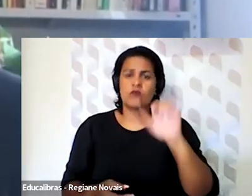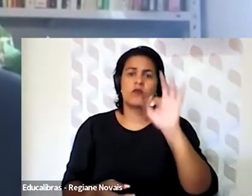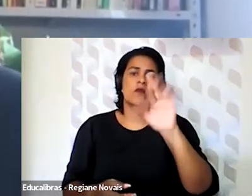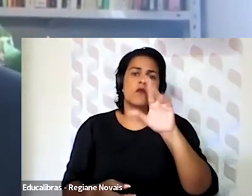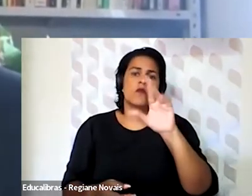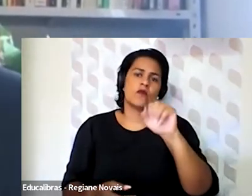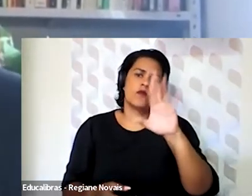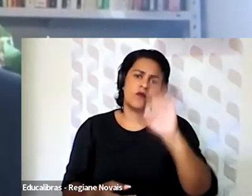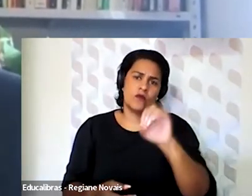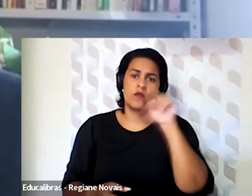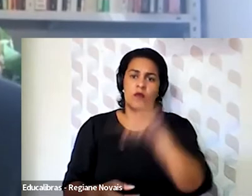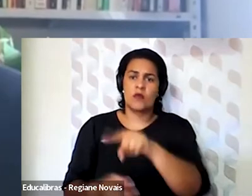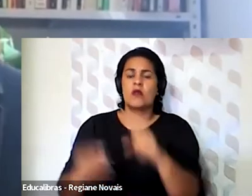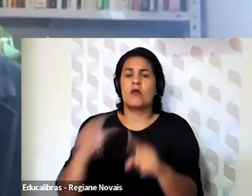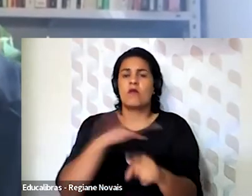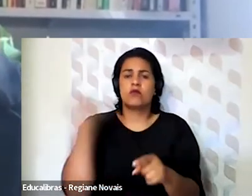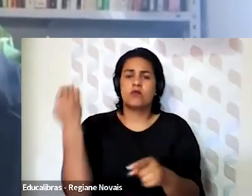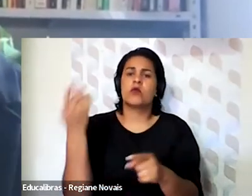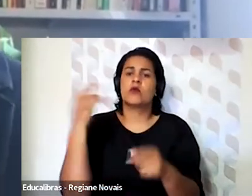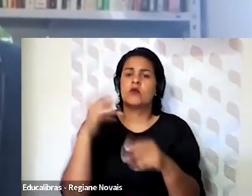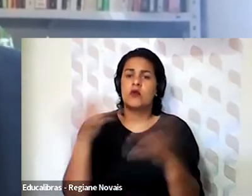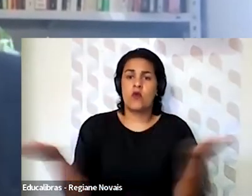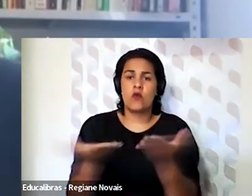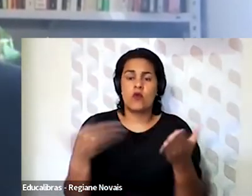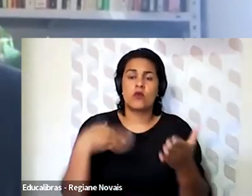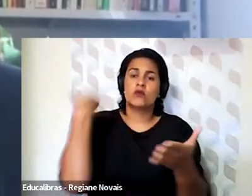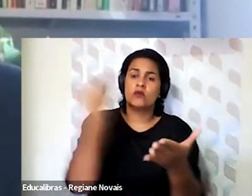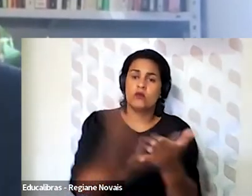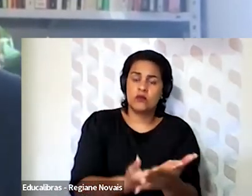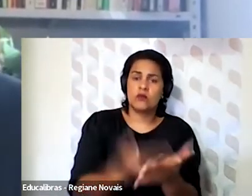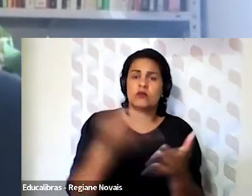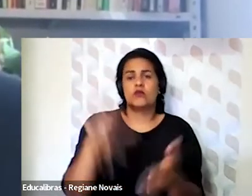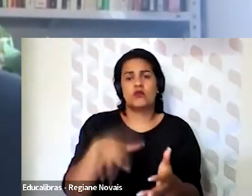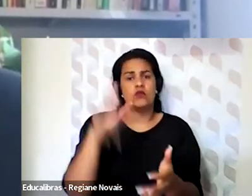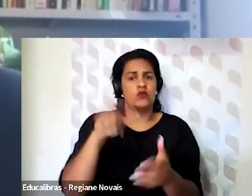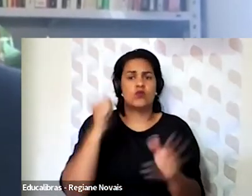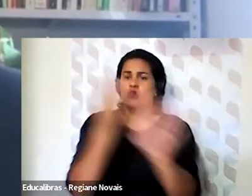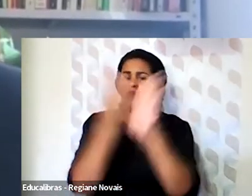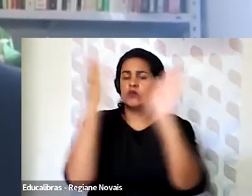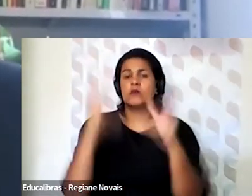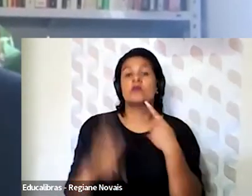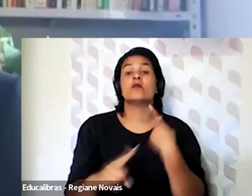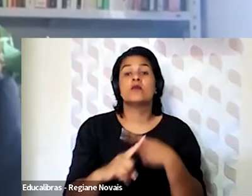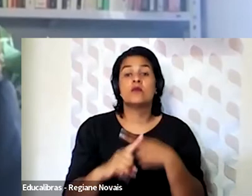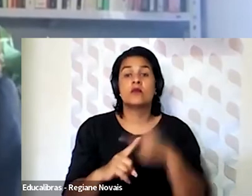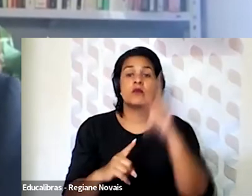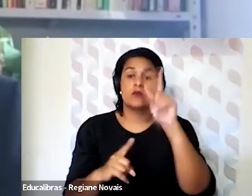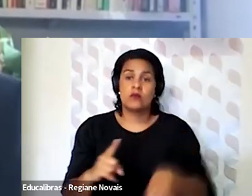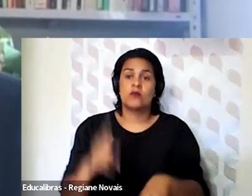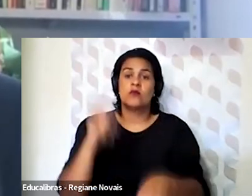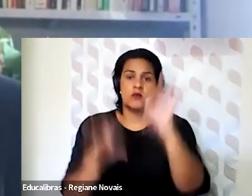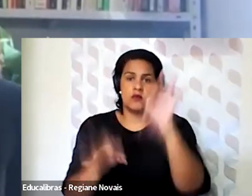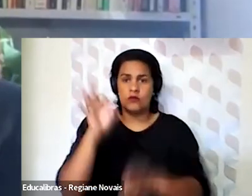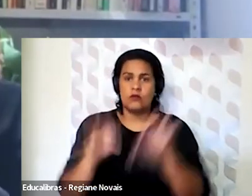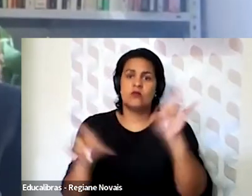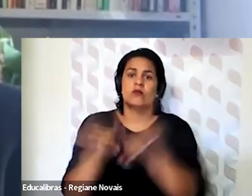da maneira brutal num crime político até hoje não resolvido. E por que até hoje não resolvido? Porque, claro, o sistema de justiça também está concentrado na mão